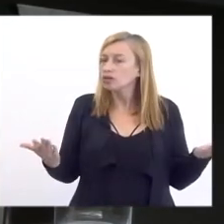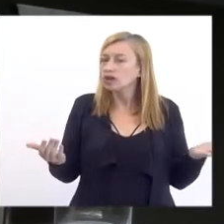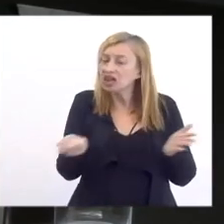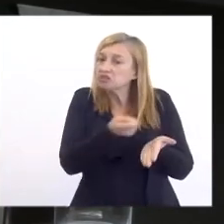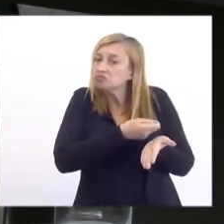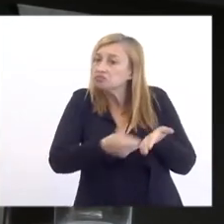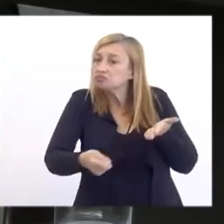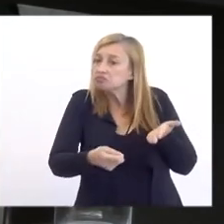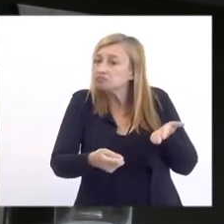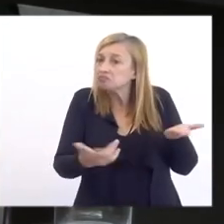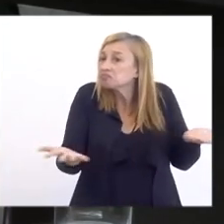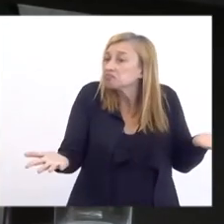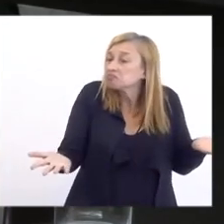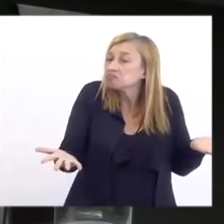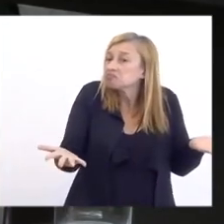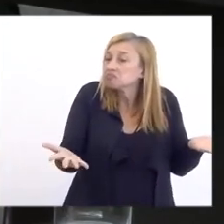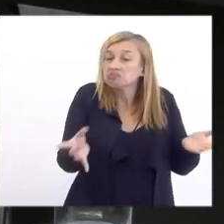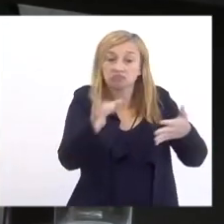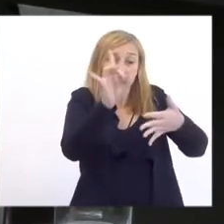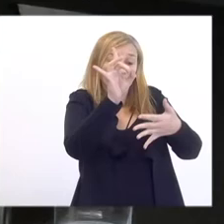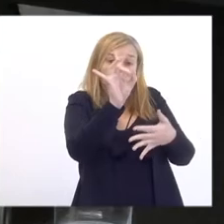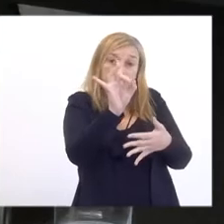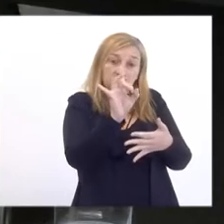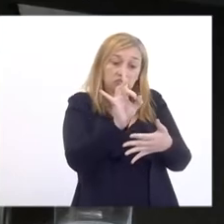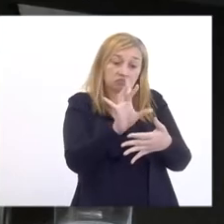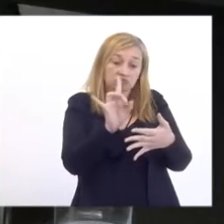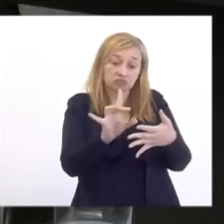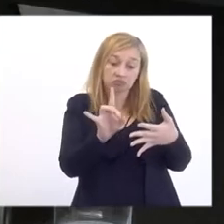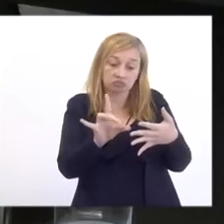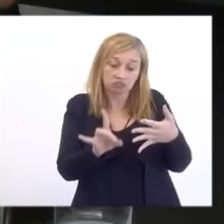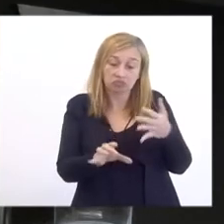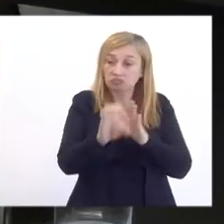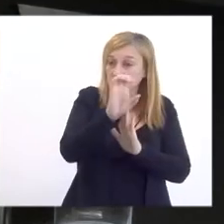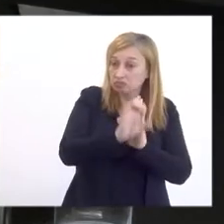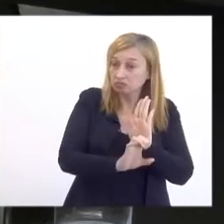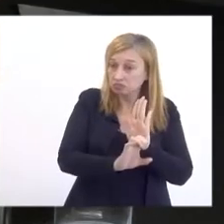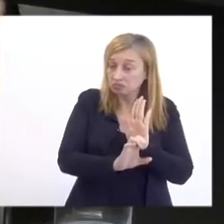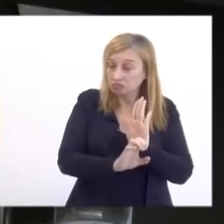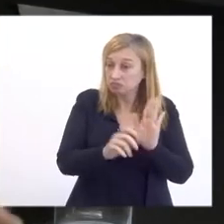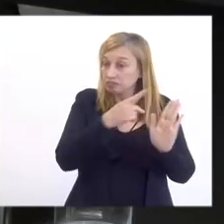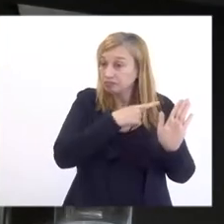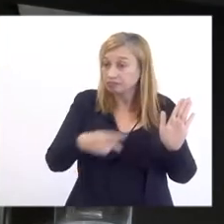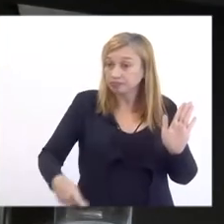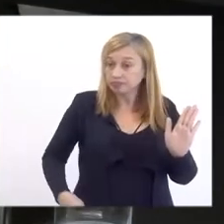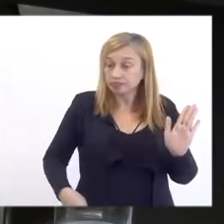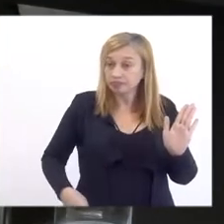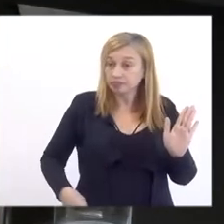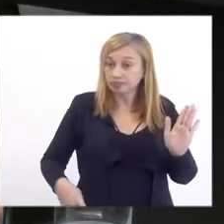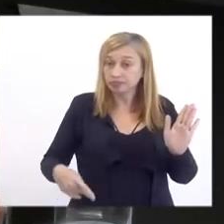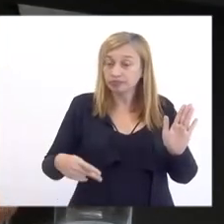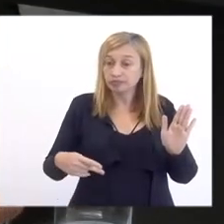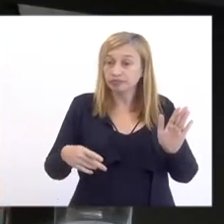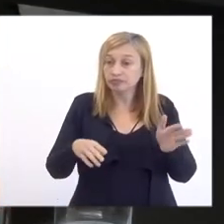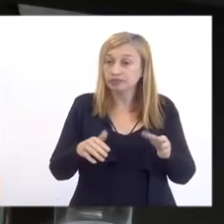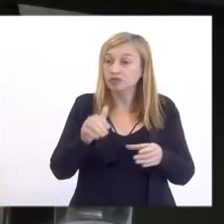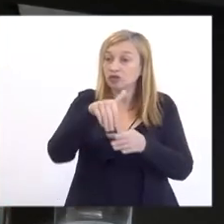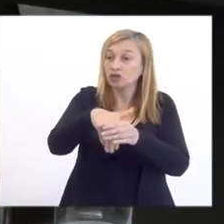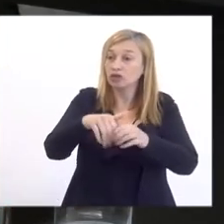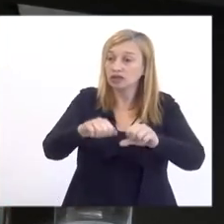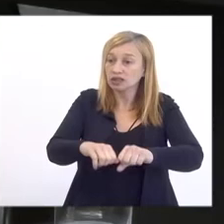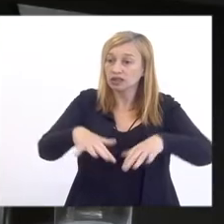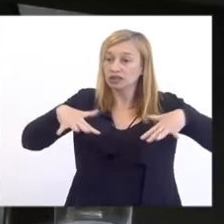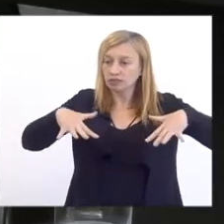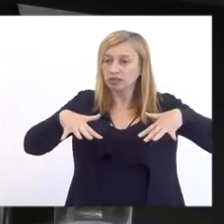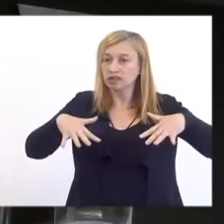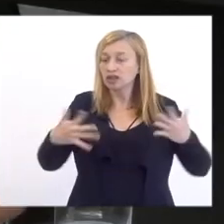escrita. Então, caberia a cada uma dessas emendas a presidência submeter ao plenário, não tem a comissão. E no mérito,